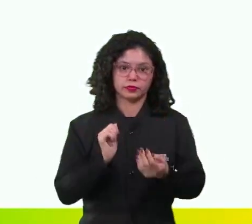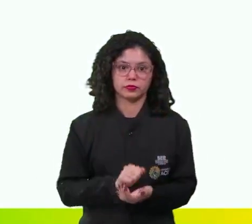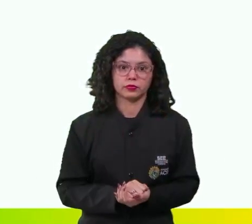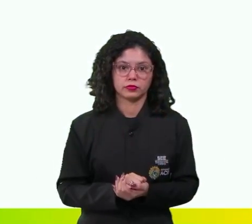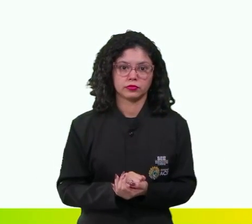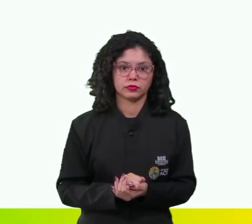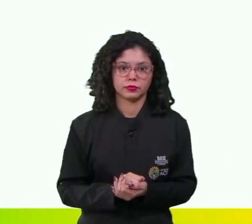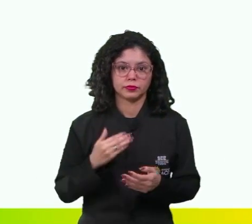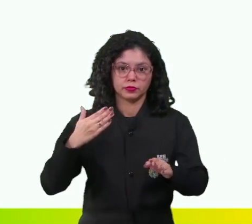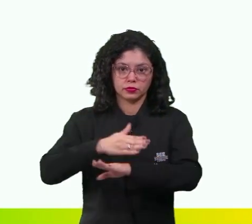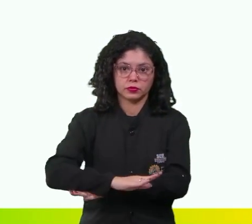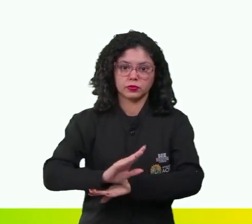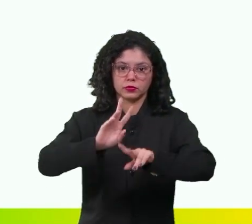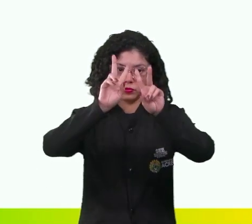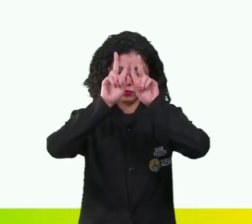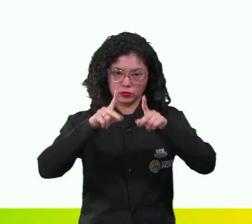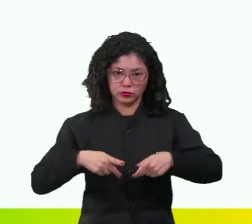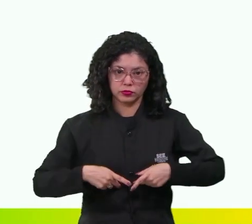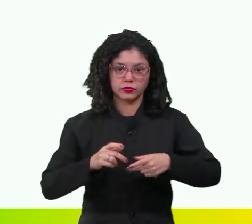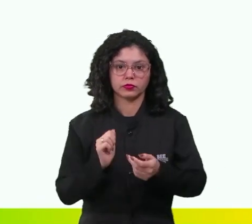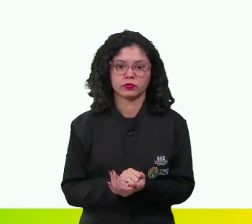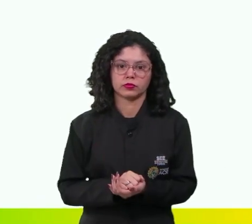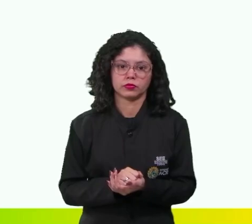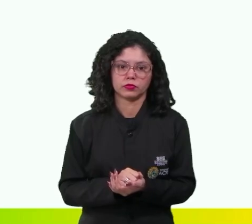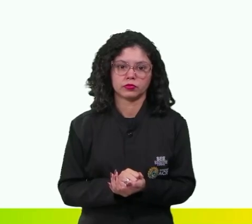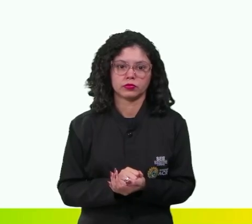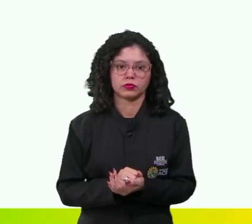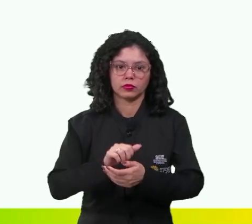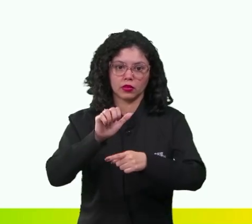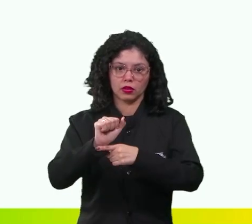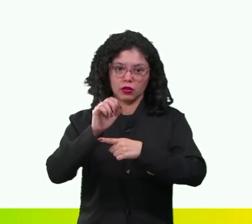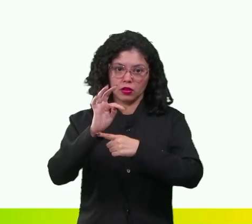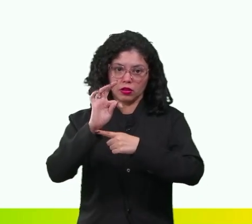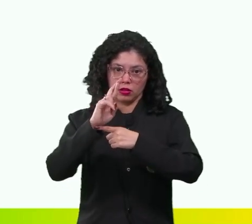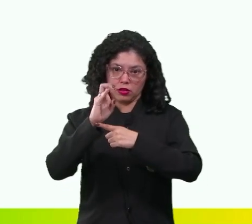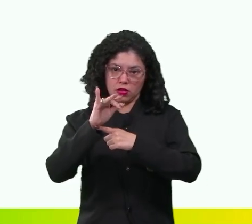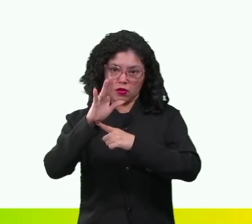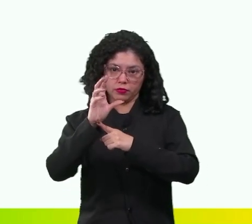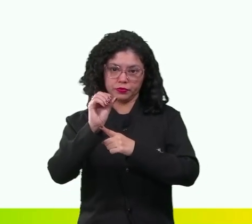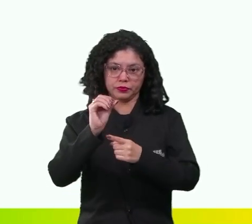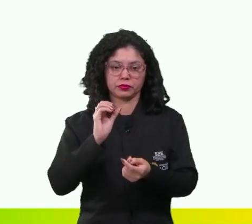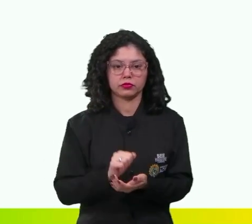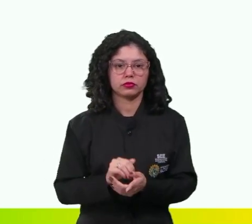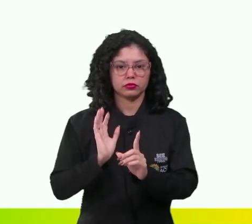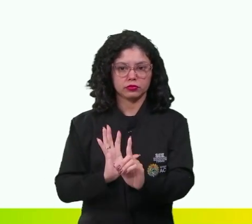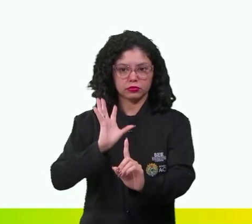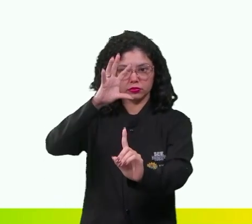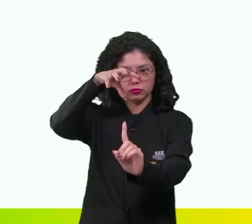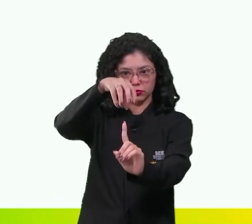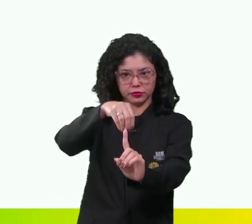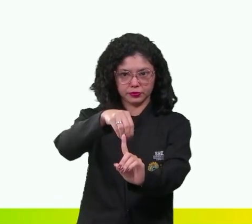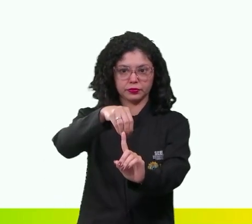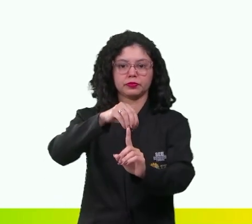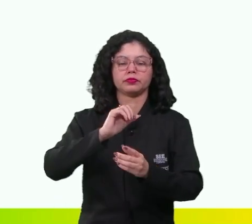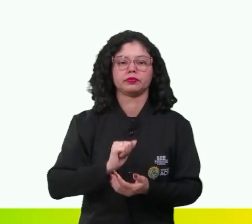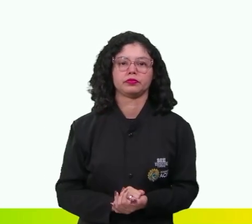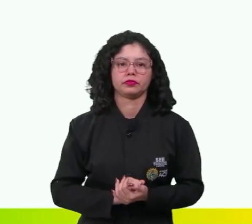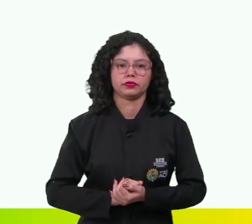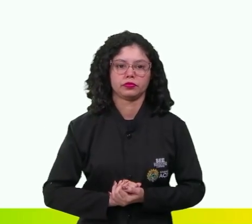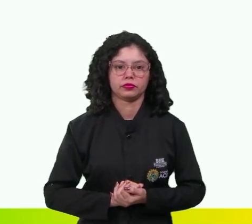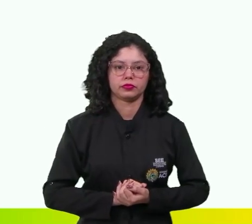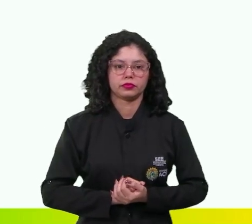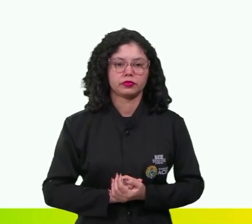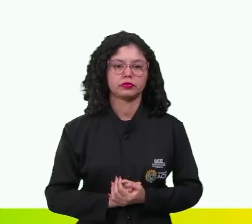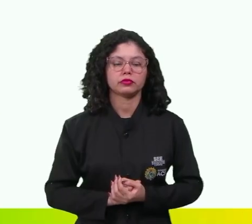da intervenção do homem, que nós vamos chamar aqui de antropoceno, que, na verdade, é aquela intervenção do homem